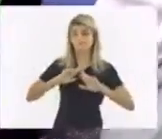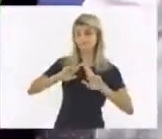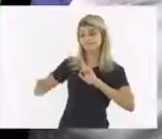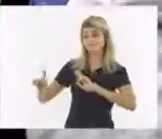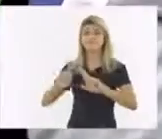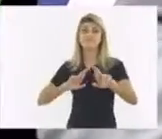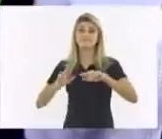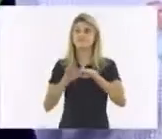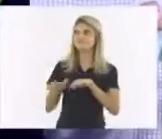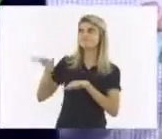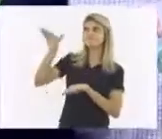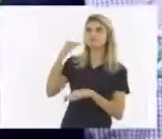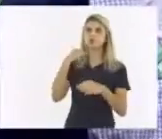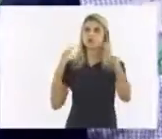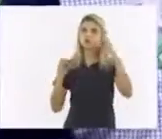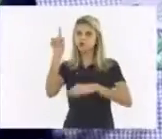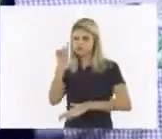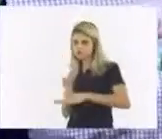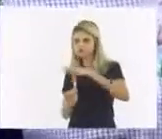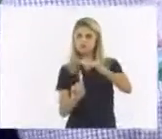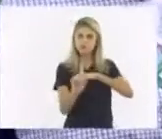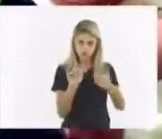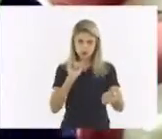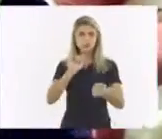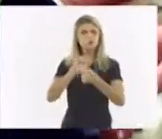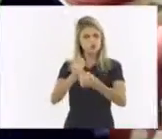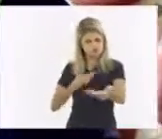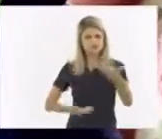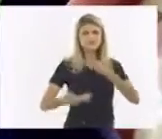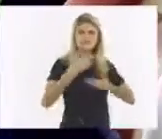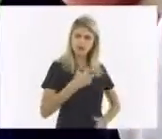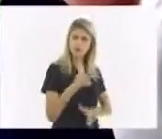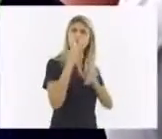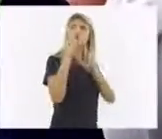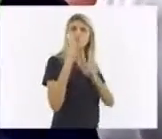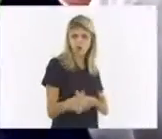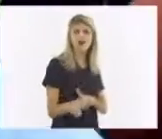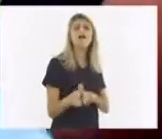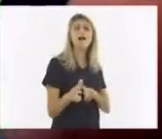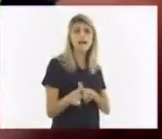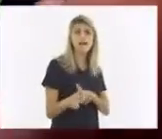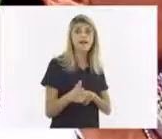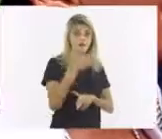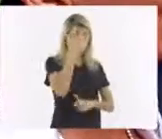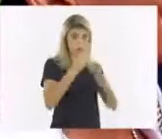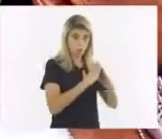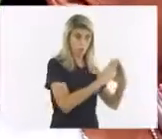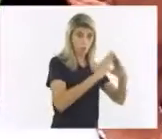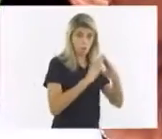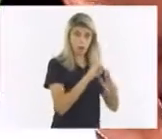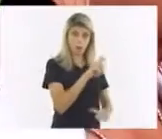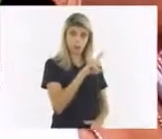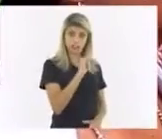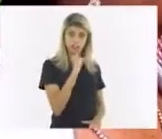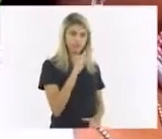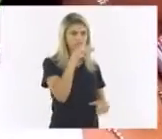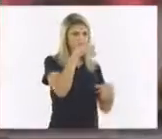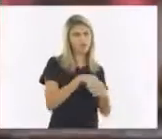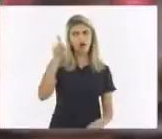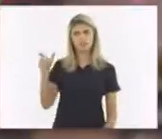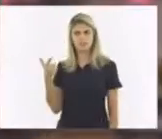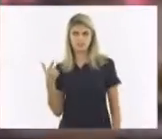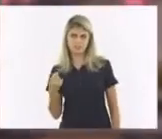deixou de ser excelência. Pelo apoio, Deus abençoe essa família. É 20,